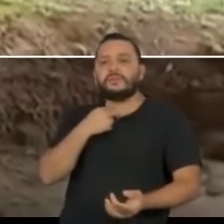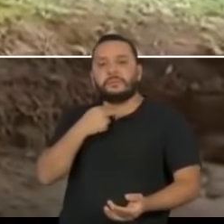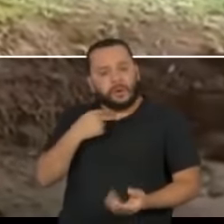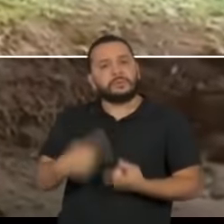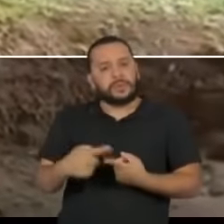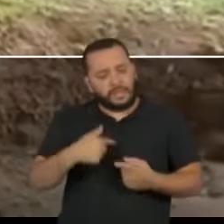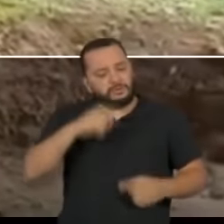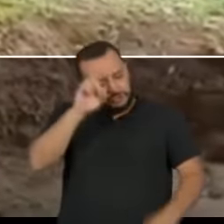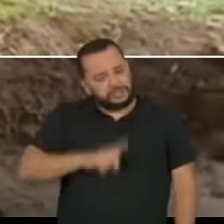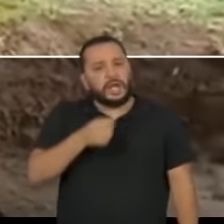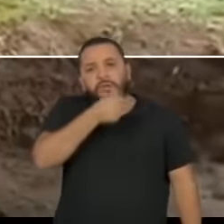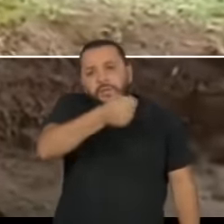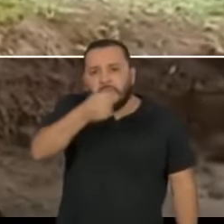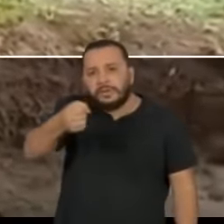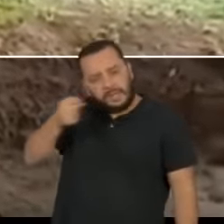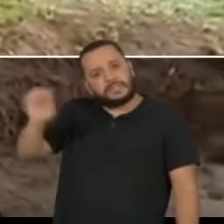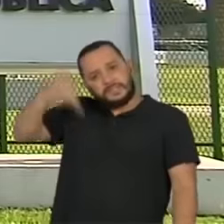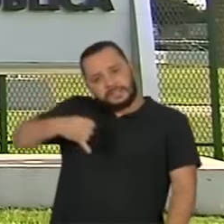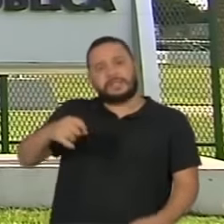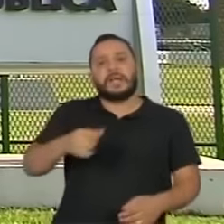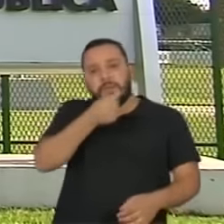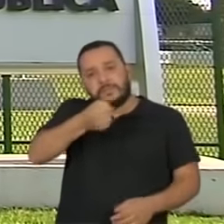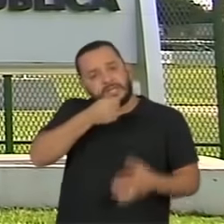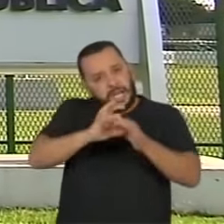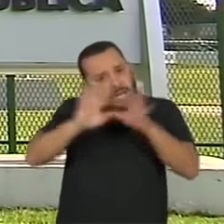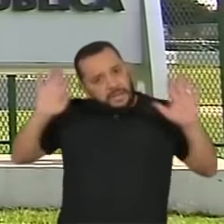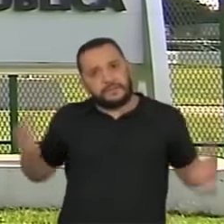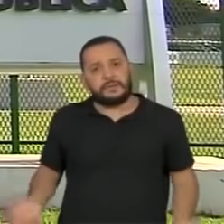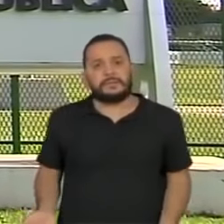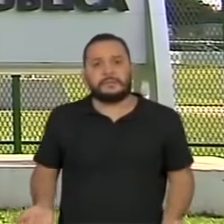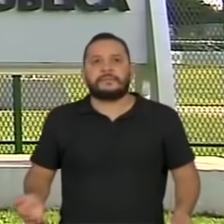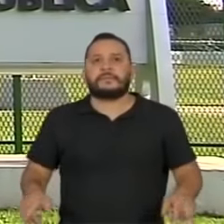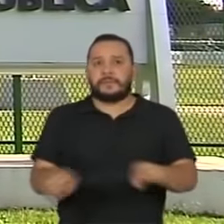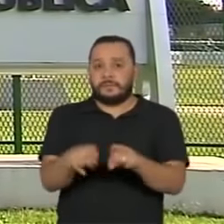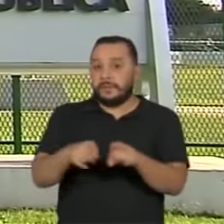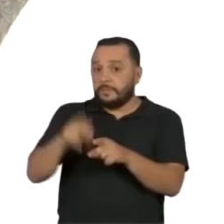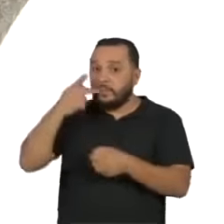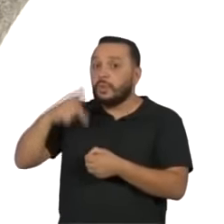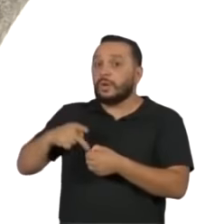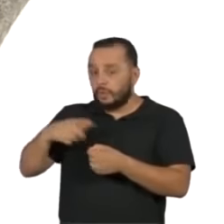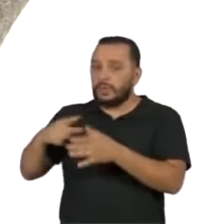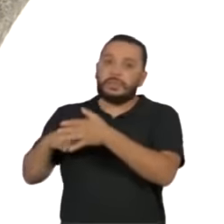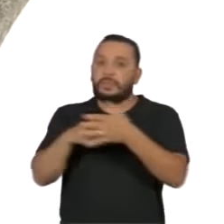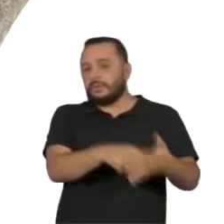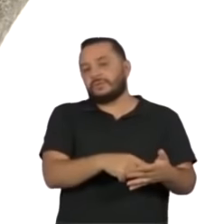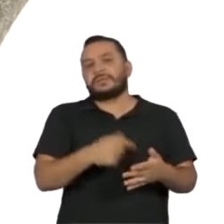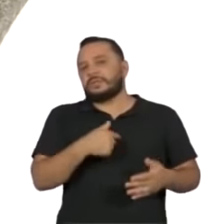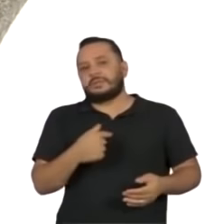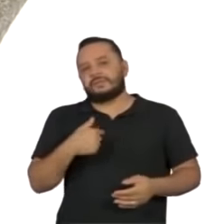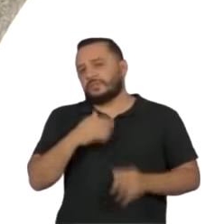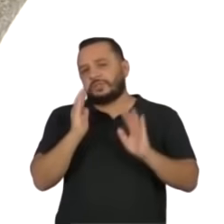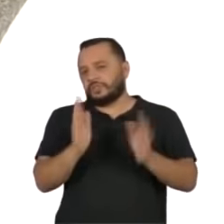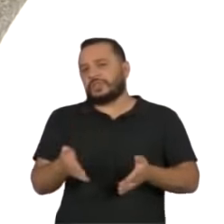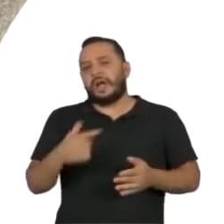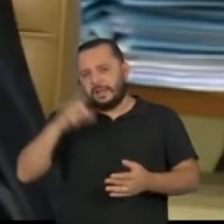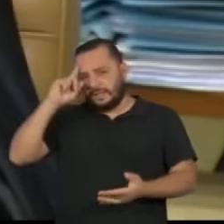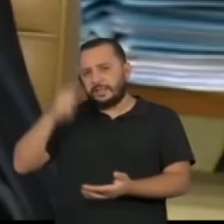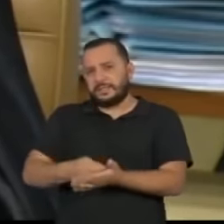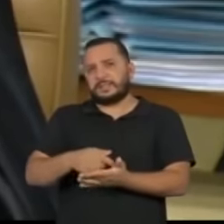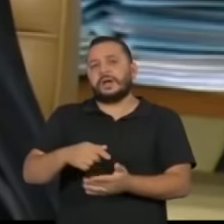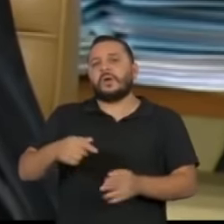direito constitucional de uma imprensa livre. O procurador da República que fez a denúncia diz que não foi descumprida a decisão